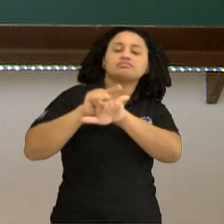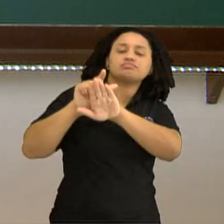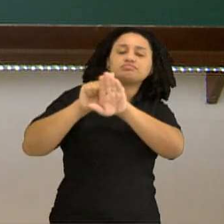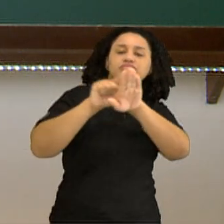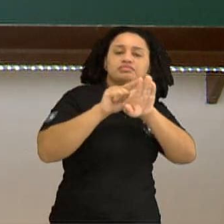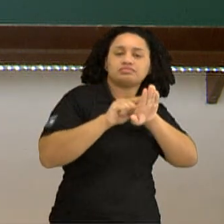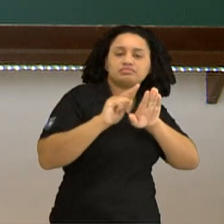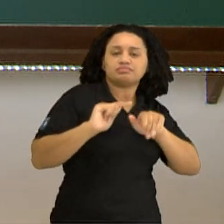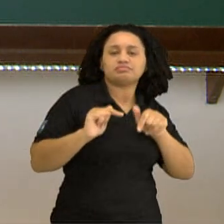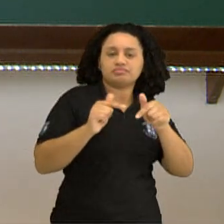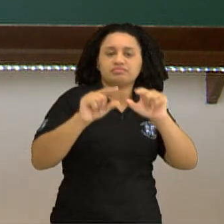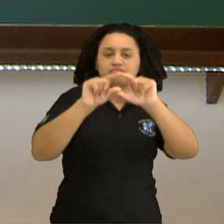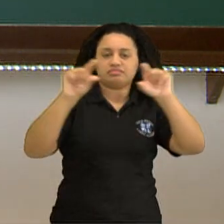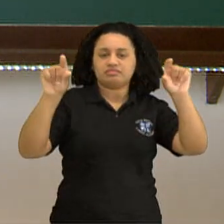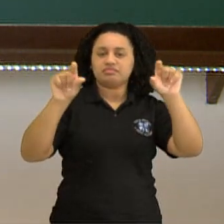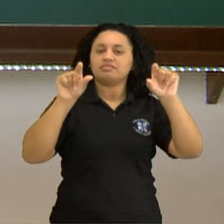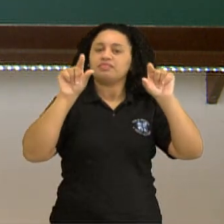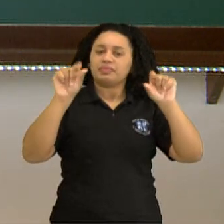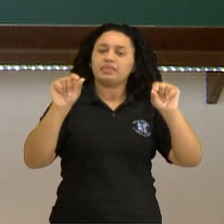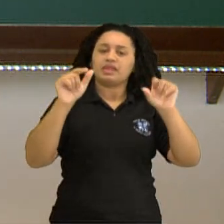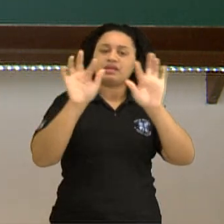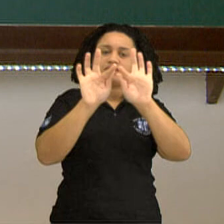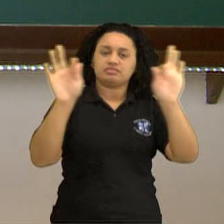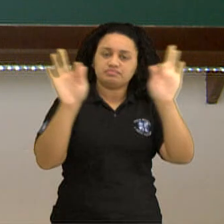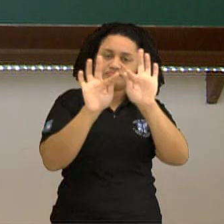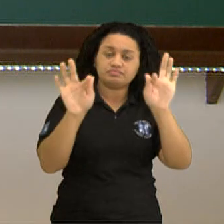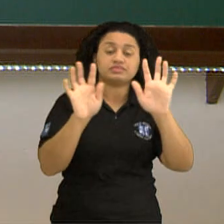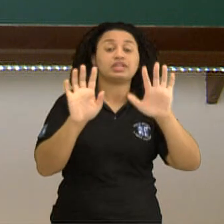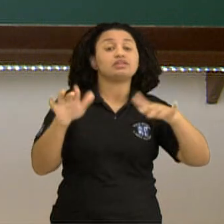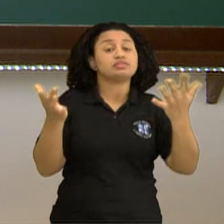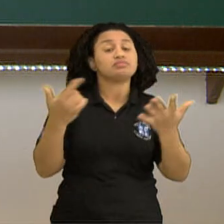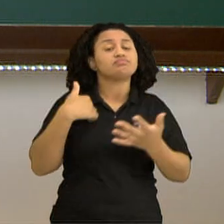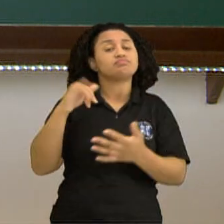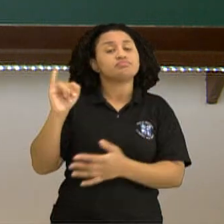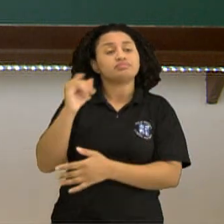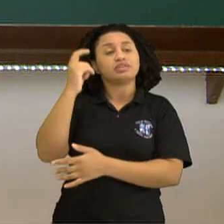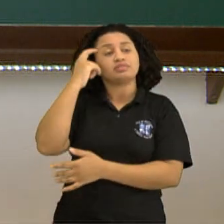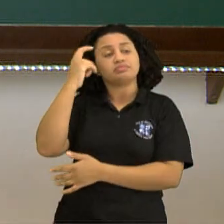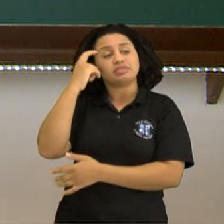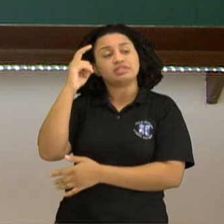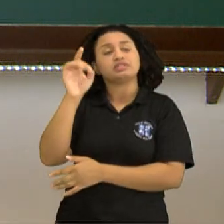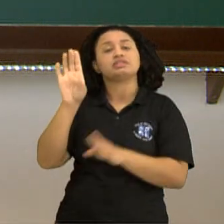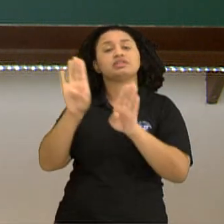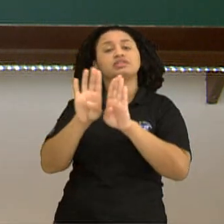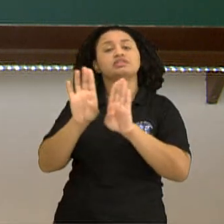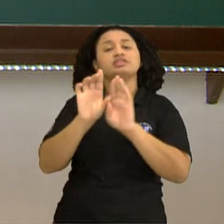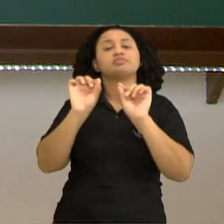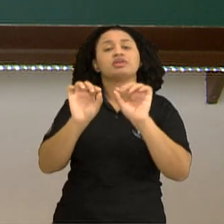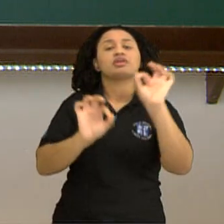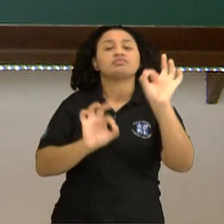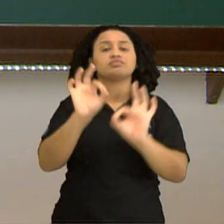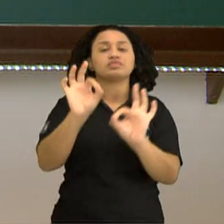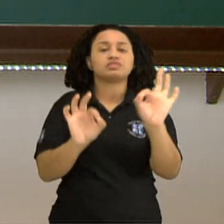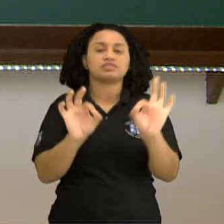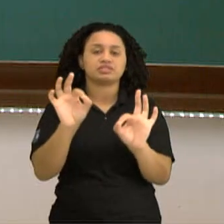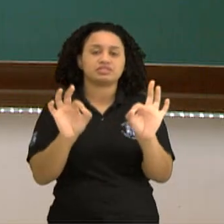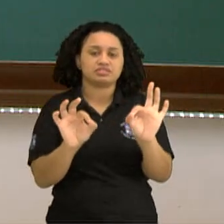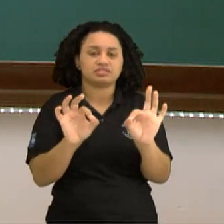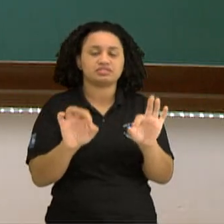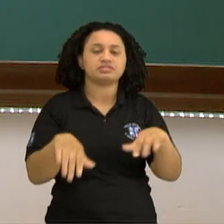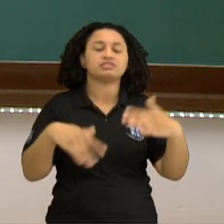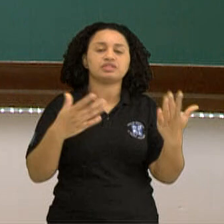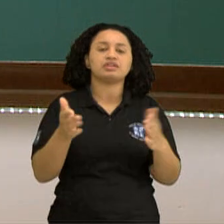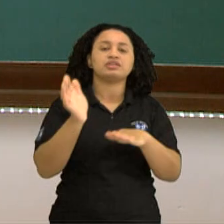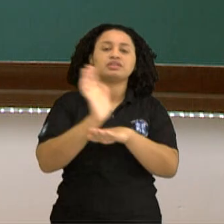sendo desempenhada. Aqui, pessoal, é importante você pensar em termos de organização. Nesse